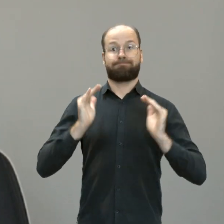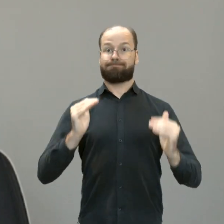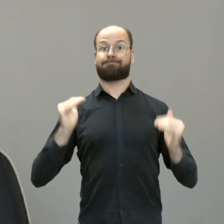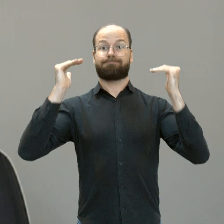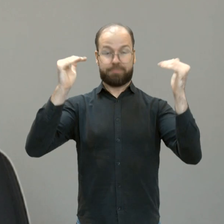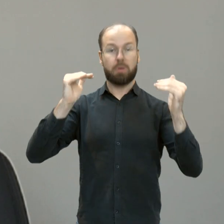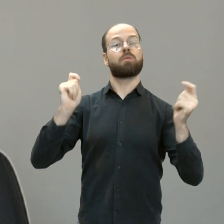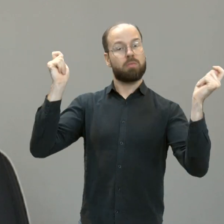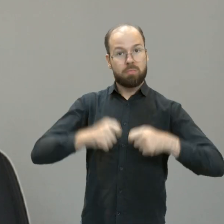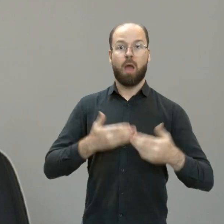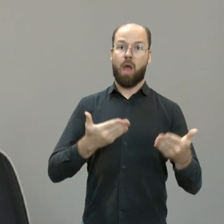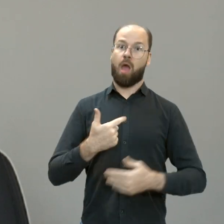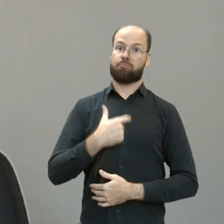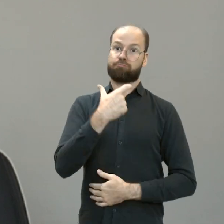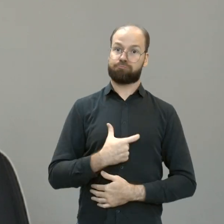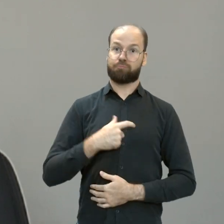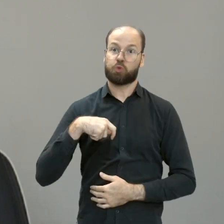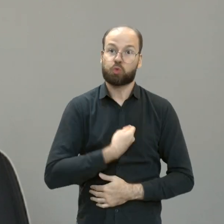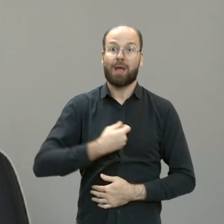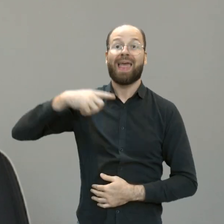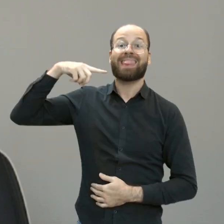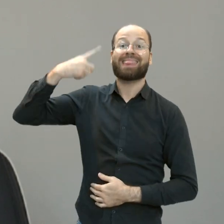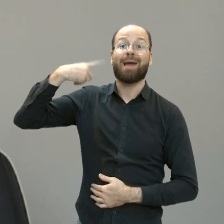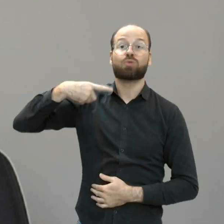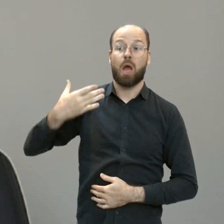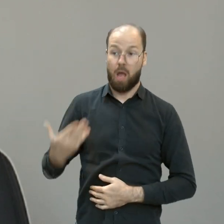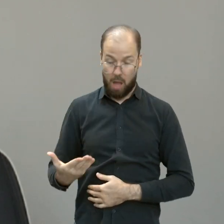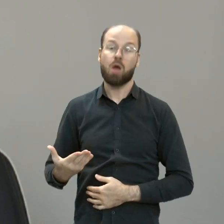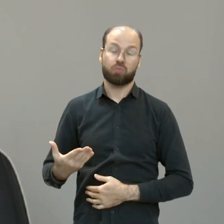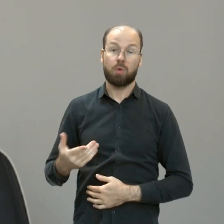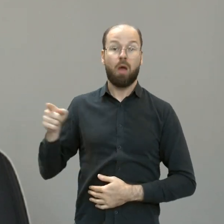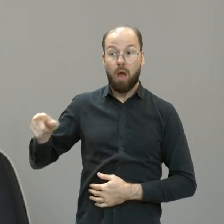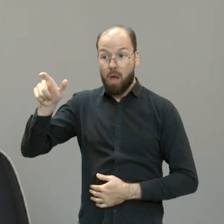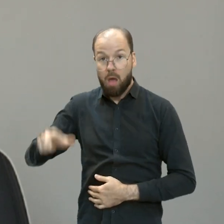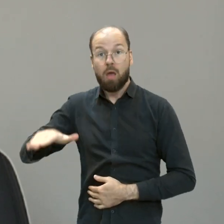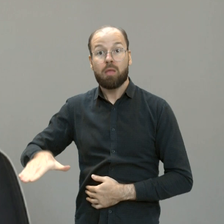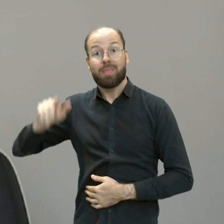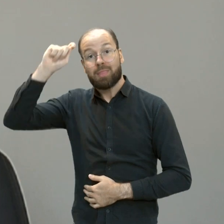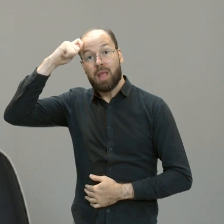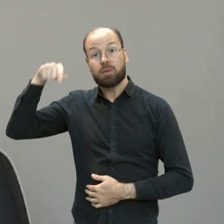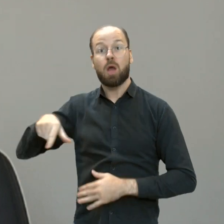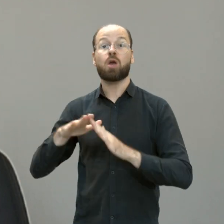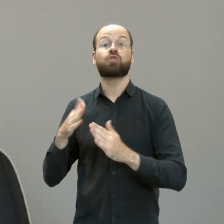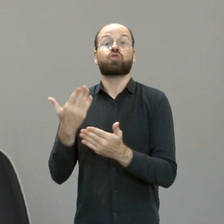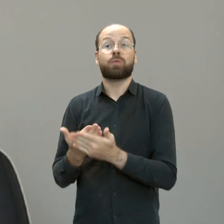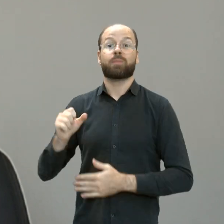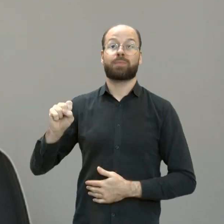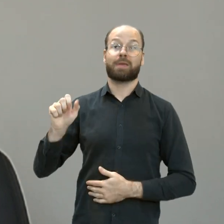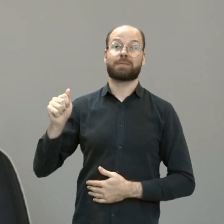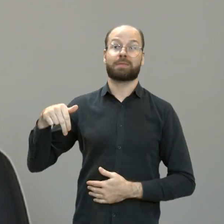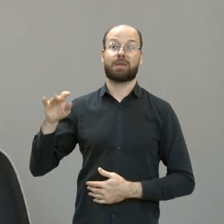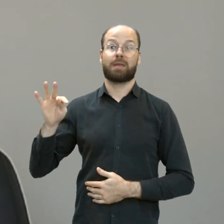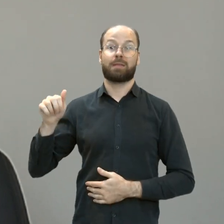a condição de deputado. Ela, uma mulher negra, uma menina negra, estuda no Colégio Santana, que era dedicado apenas às